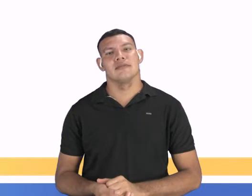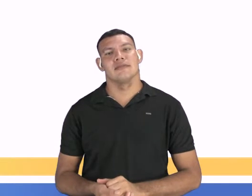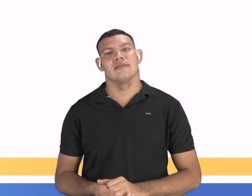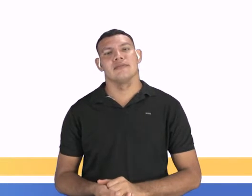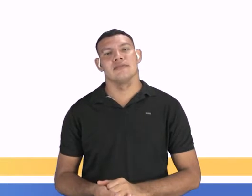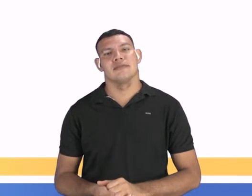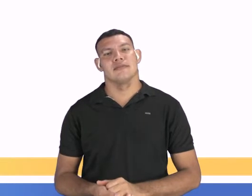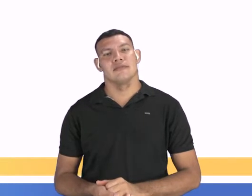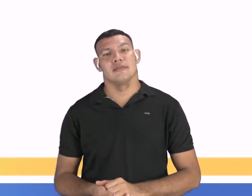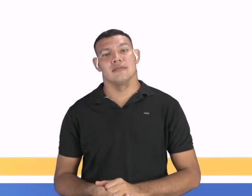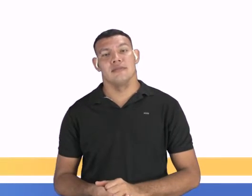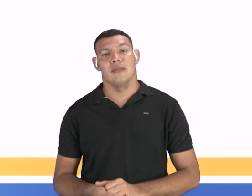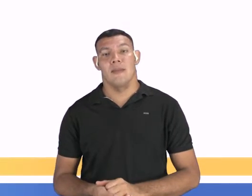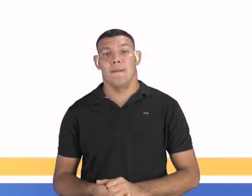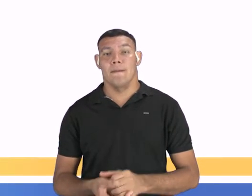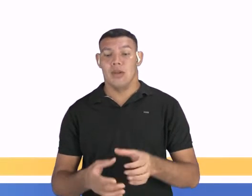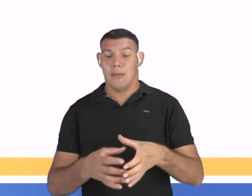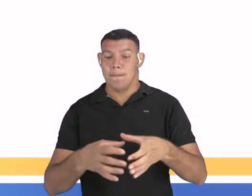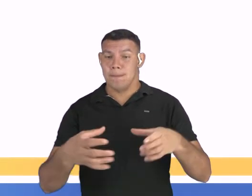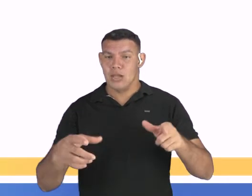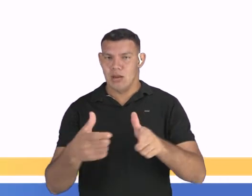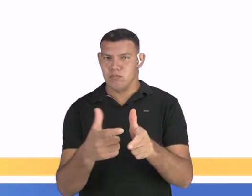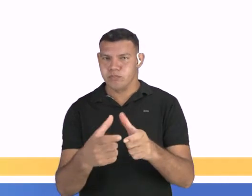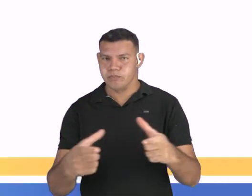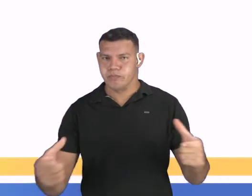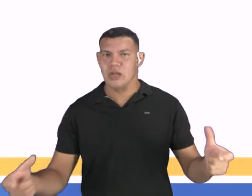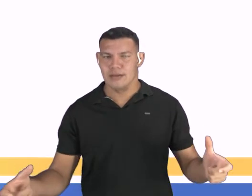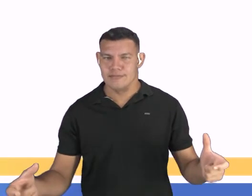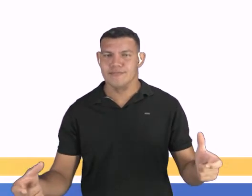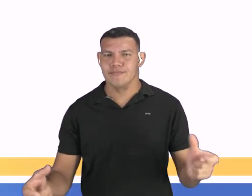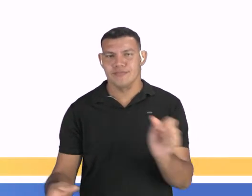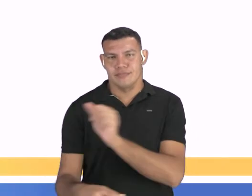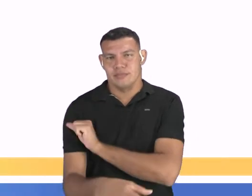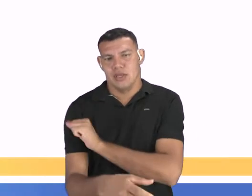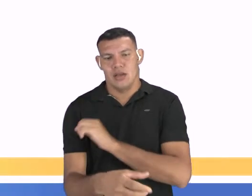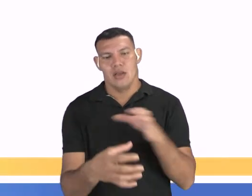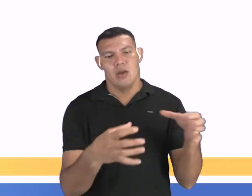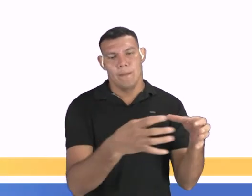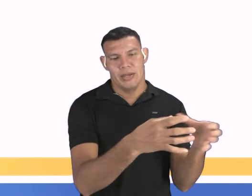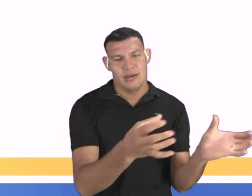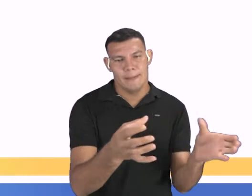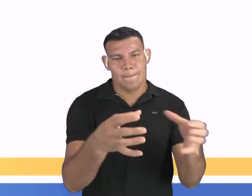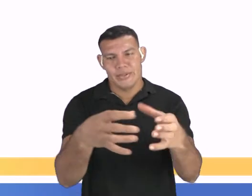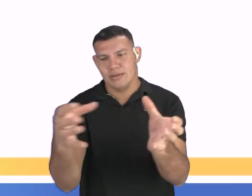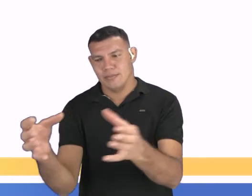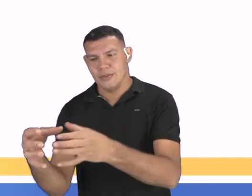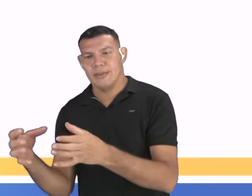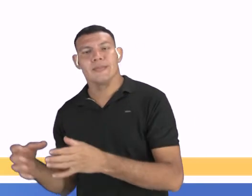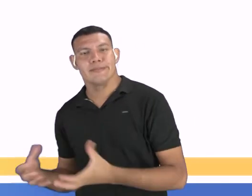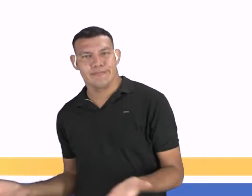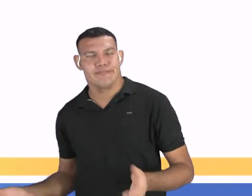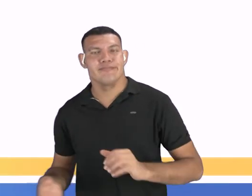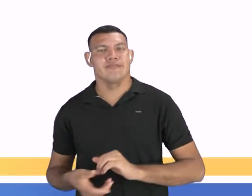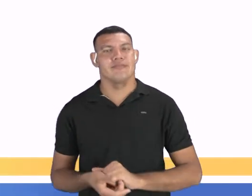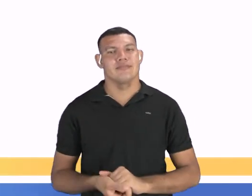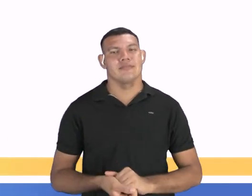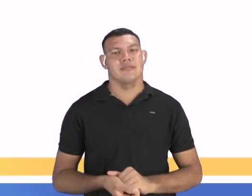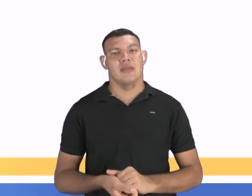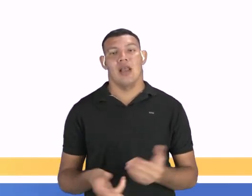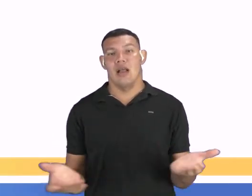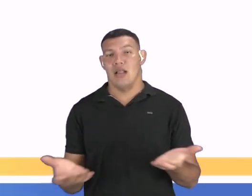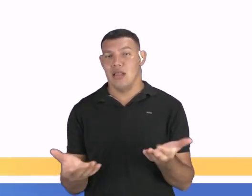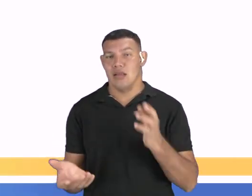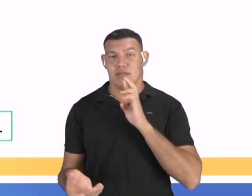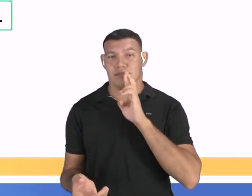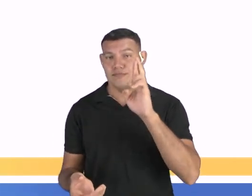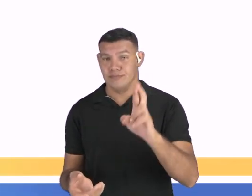de alunos por grupo possível. Então, com isso, nós resolvemos o exercício de número 2. Vamos